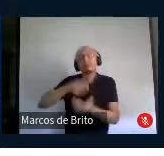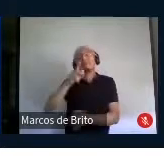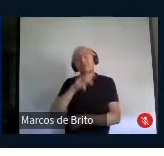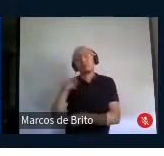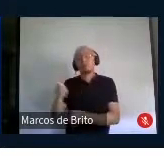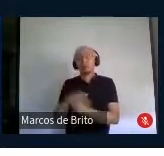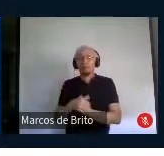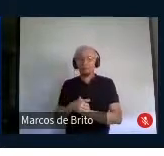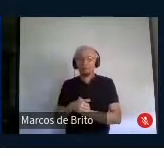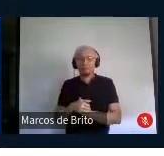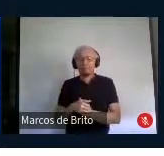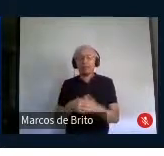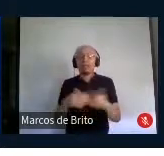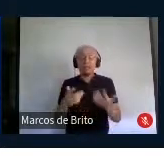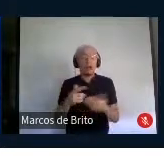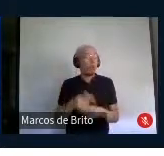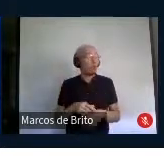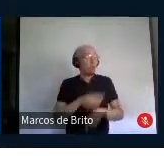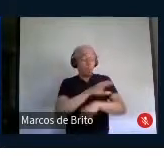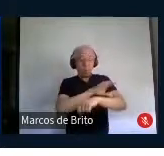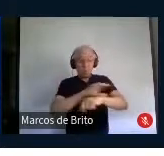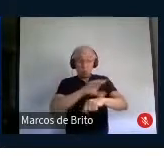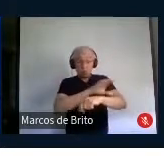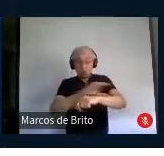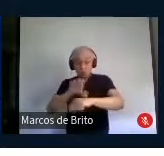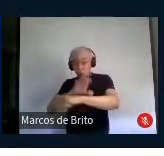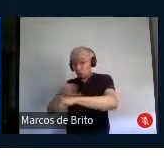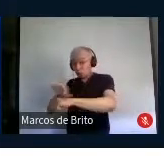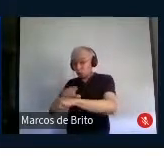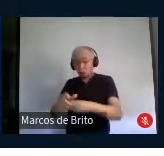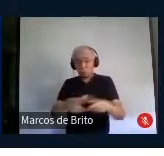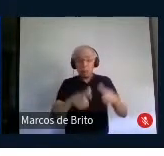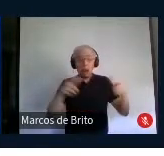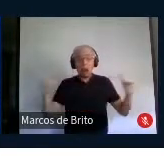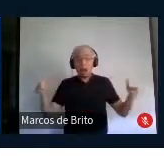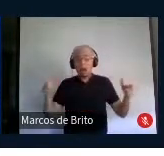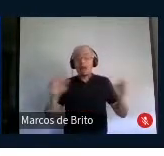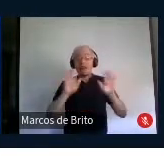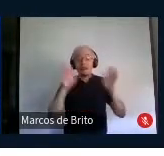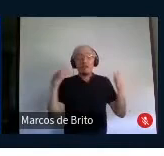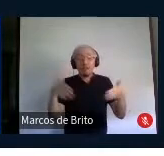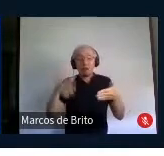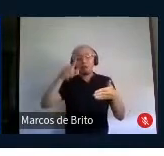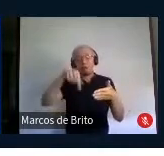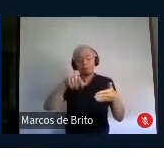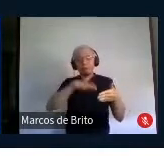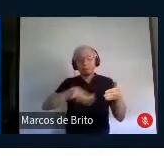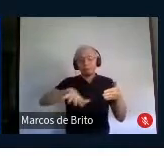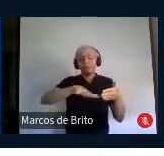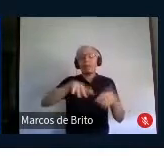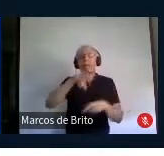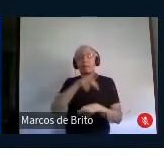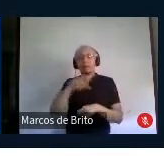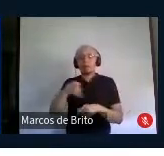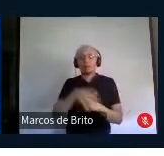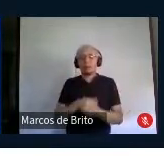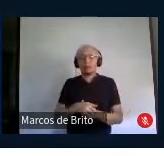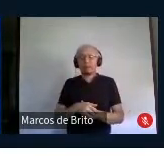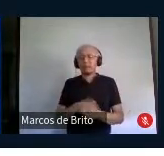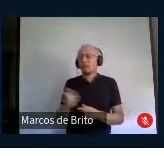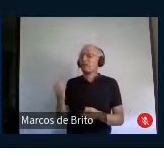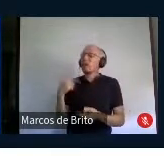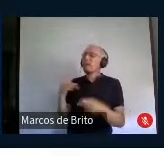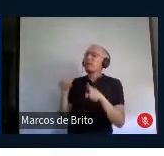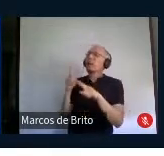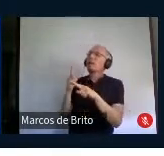Então, muitos cursos vão apresentar aqui uma formação focada no professor. Quando a gente vai verificar aqui o motivo